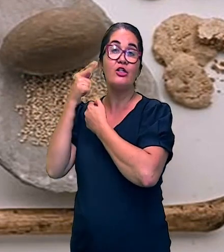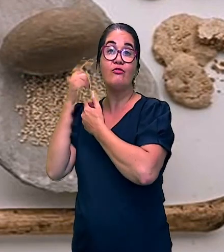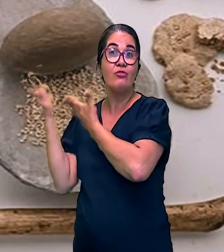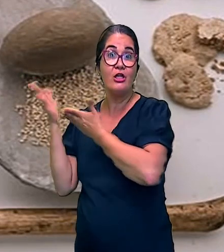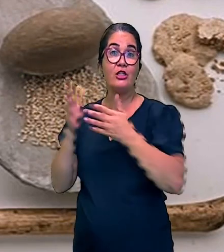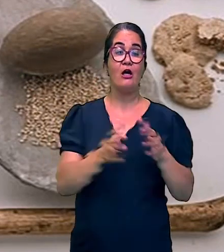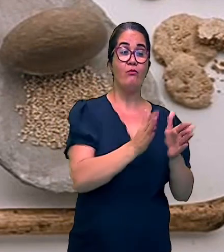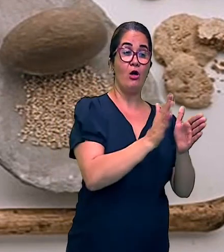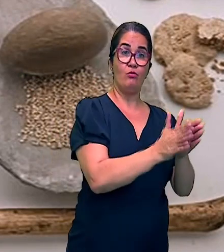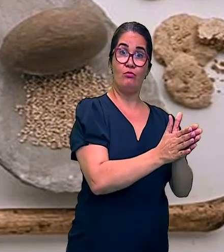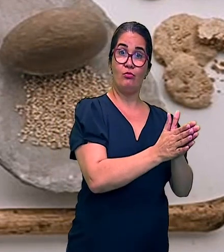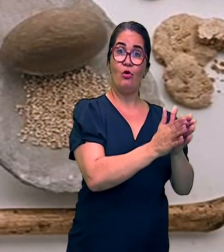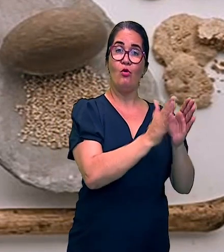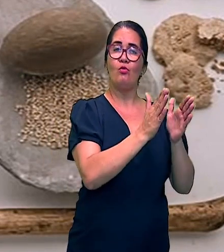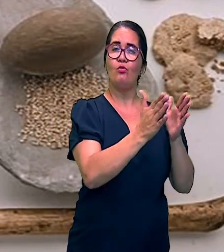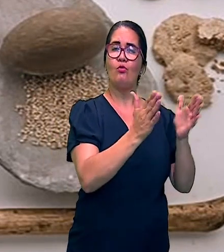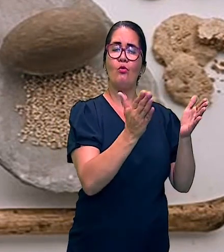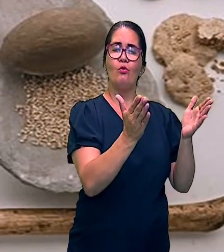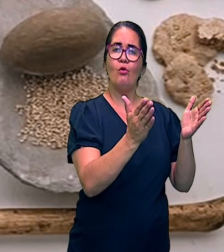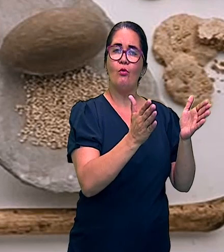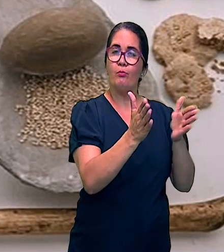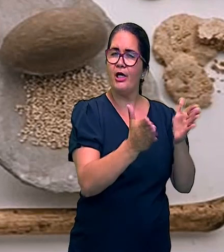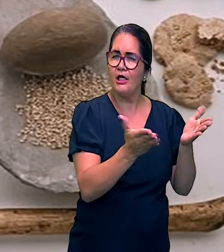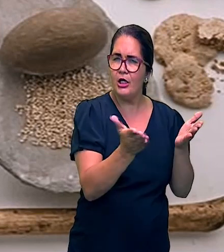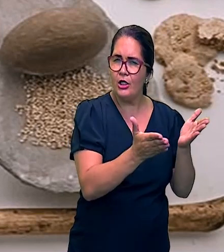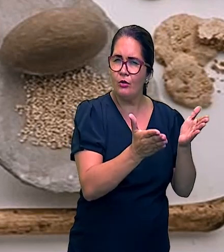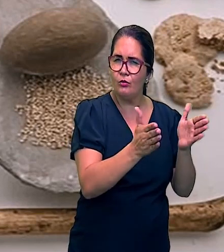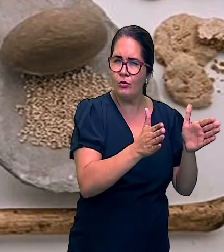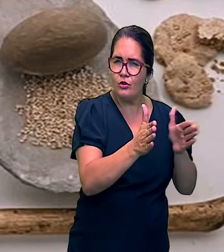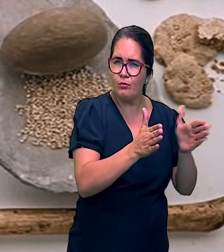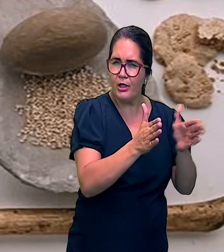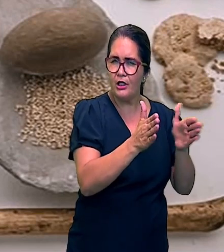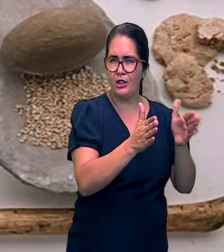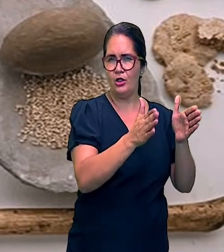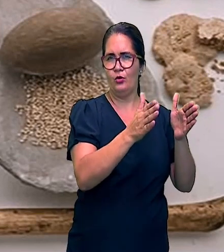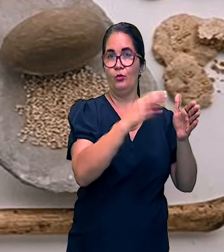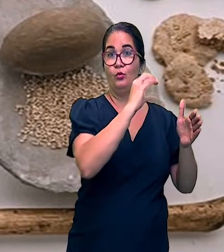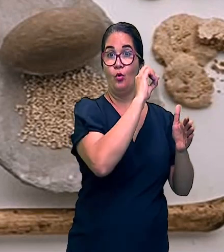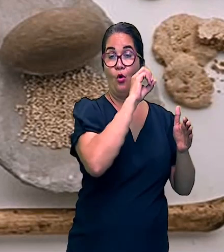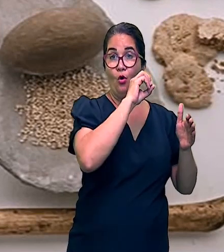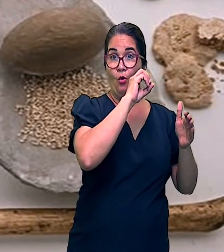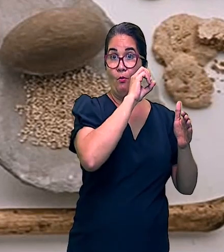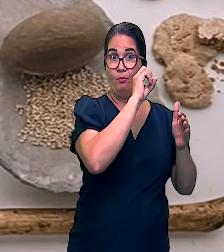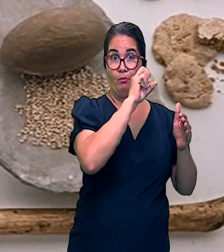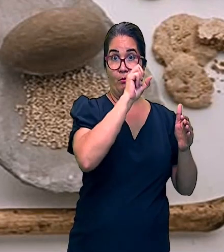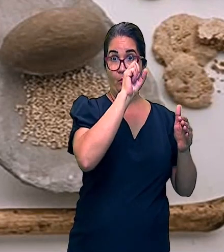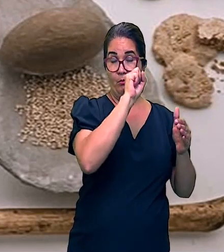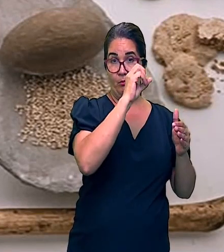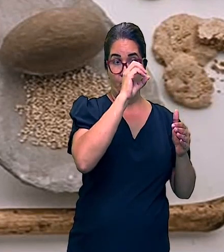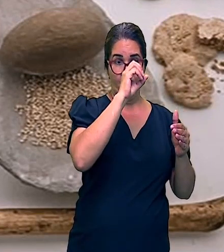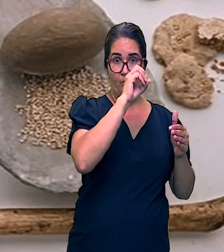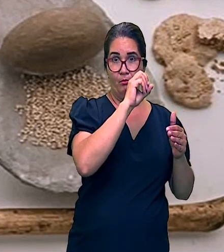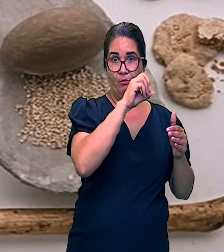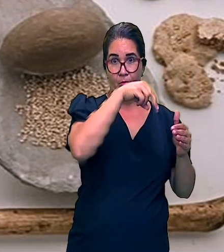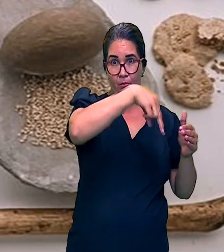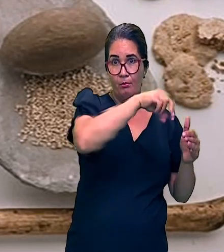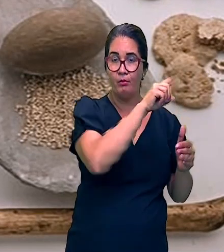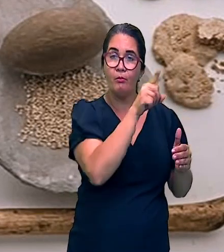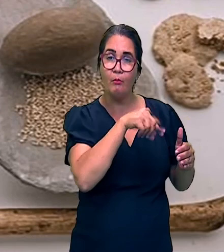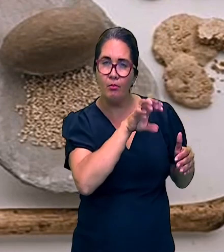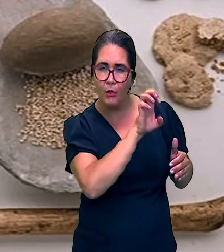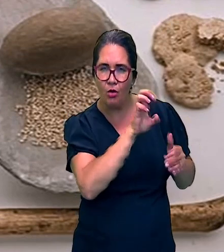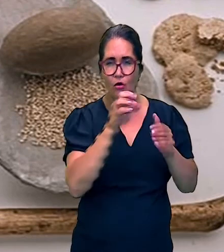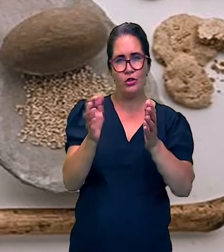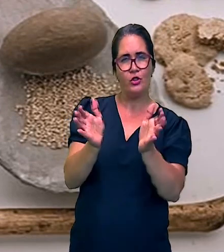O período do bronze, cobre e aqui o ferro, que é o mais resistente. Com